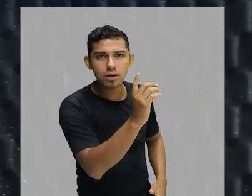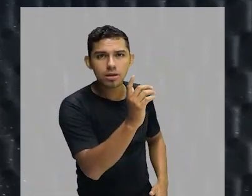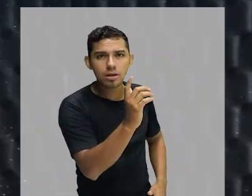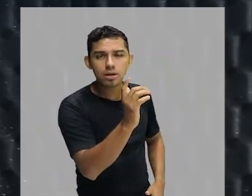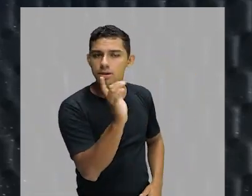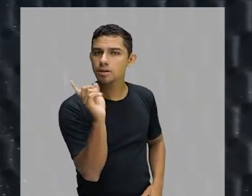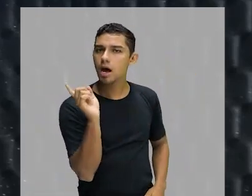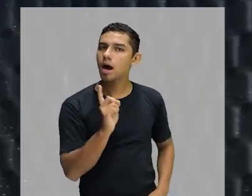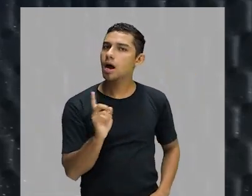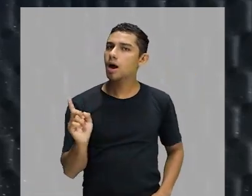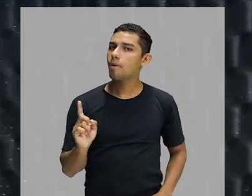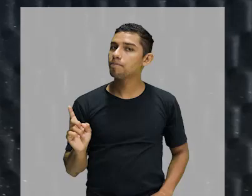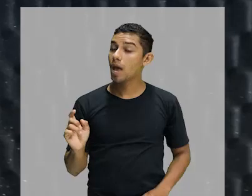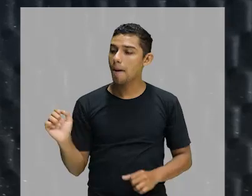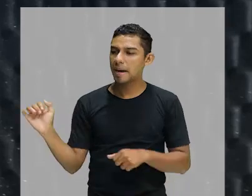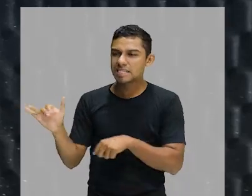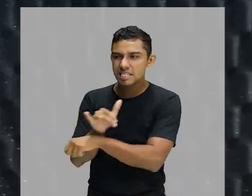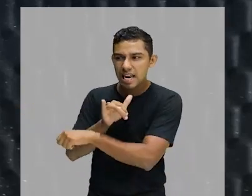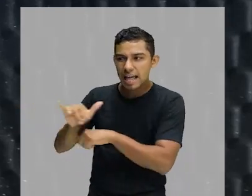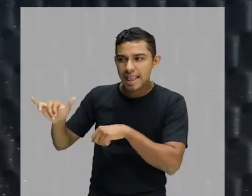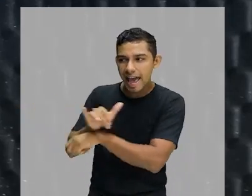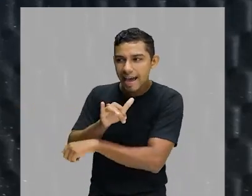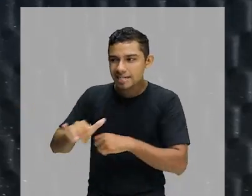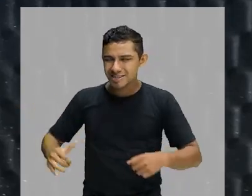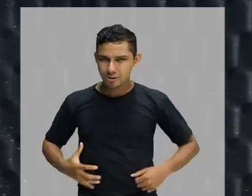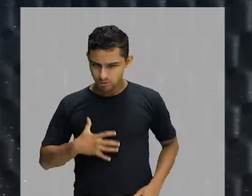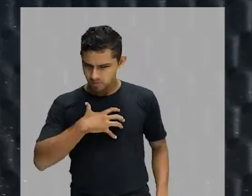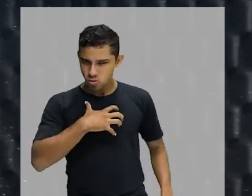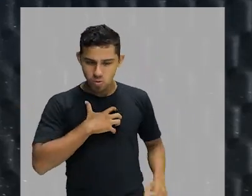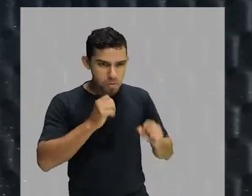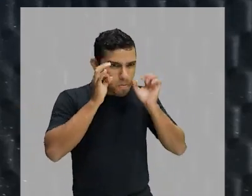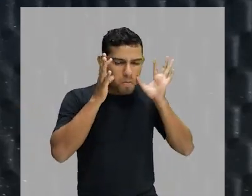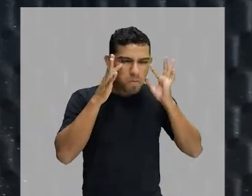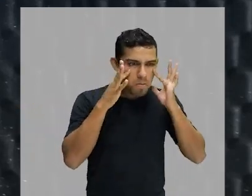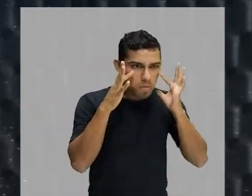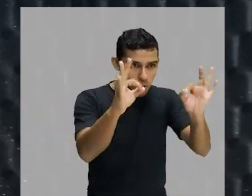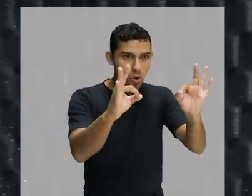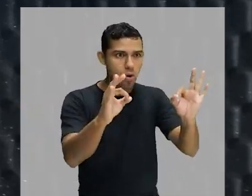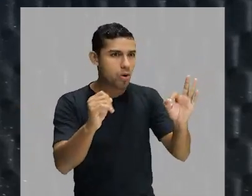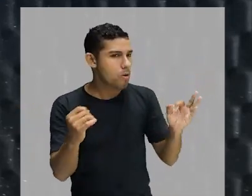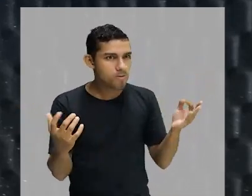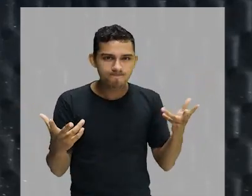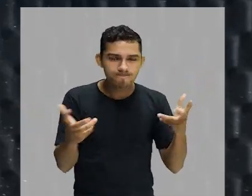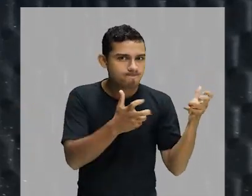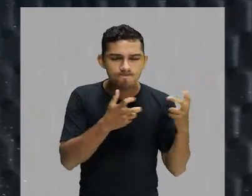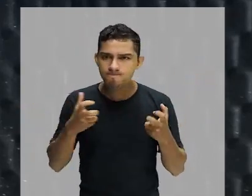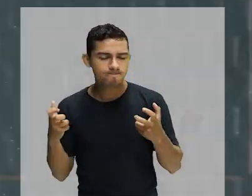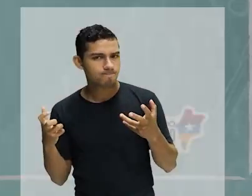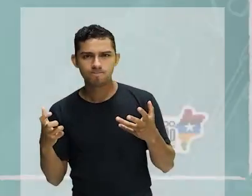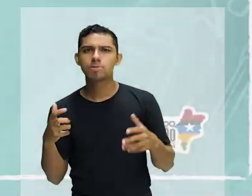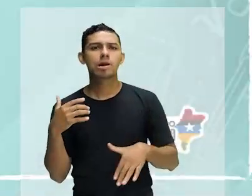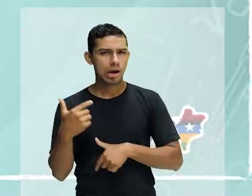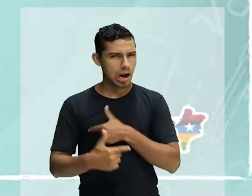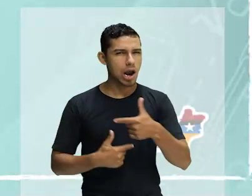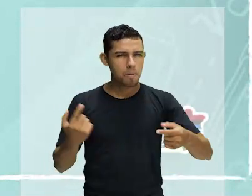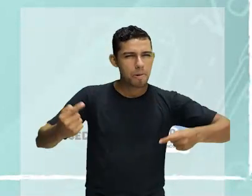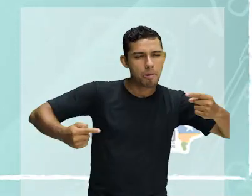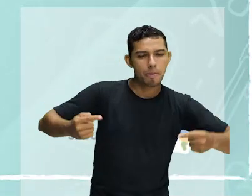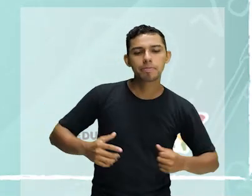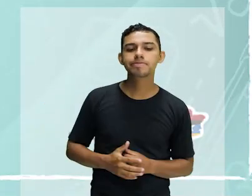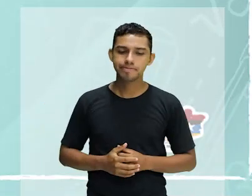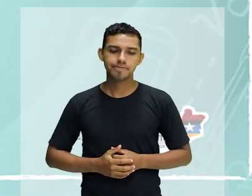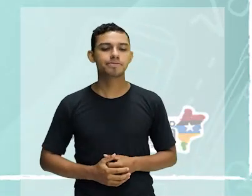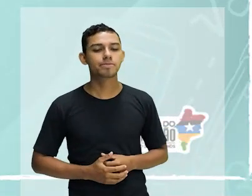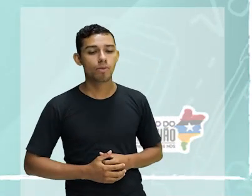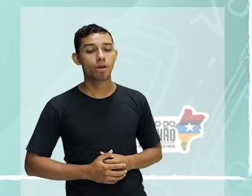qual ela utilizou para disputar, para se sentir ali mais alerta, mais ativa na competição. Os anabolizantes,